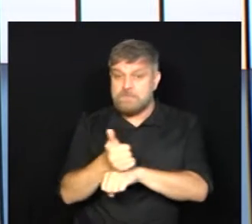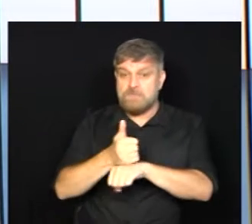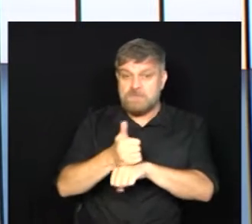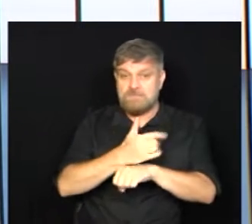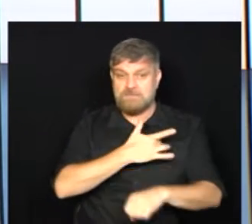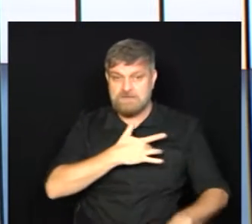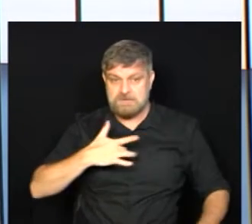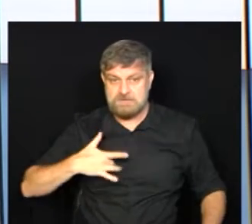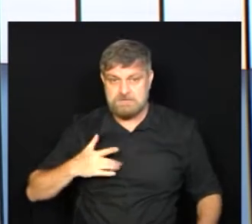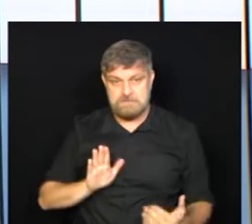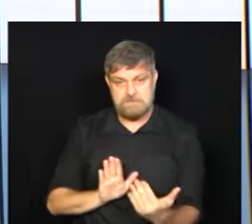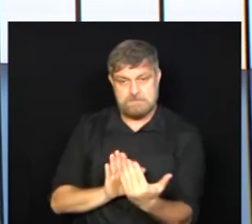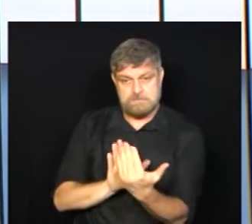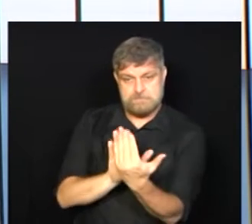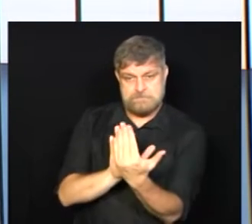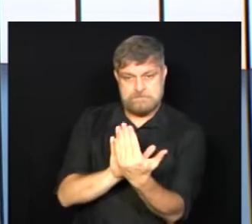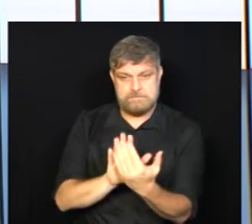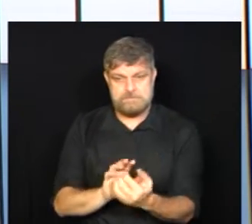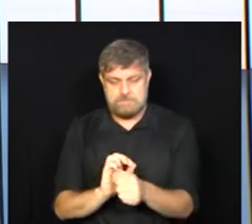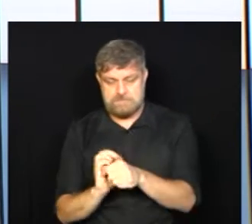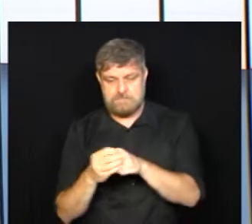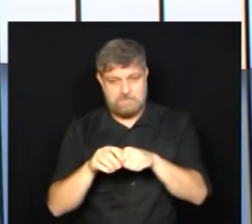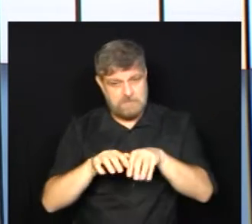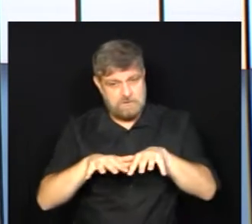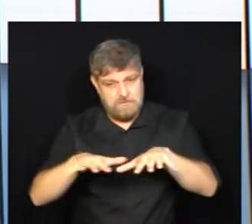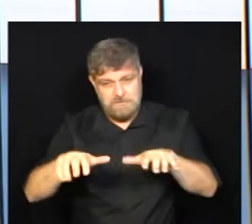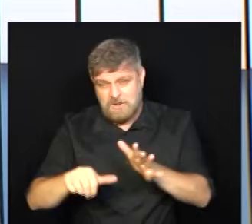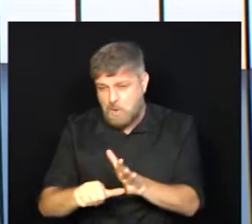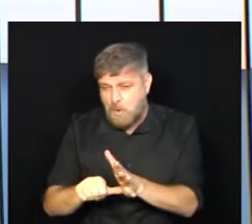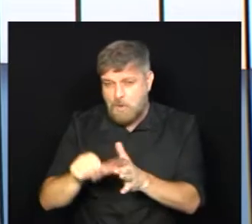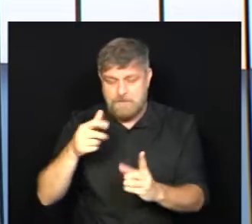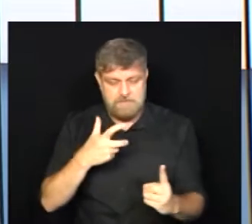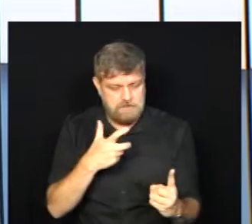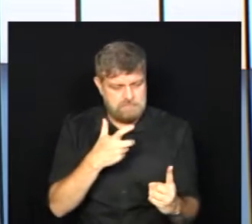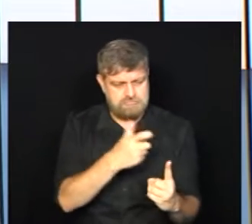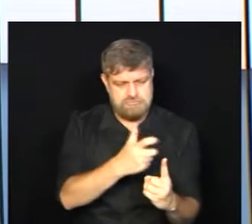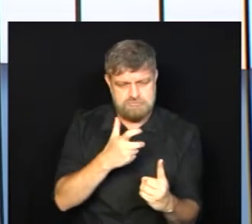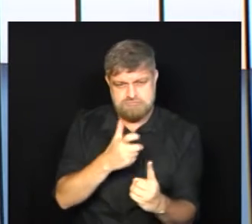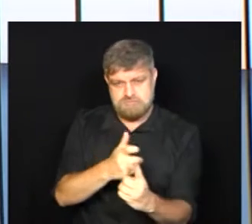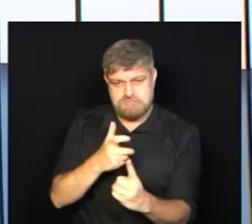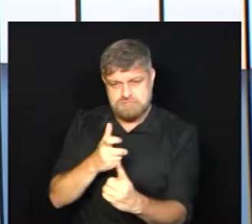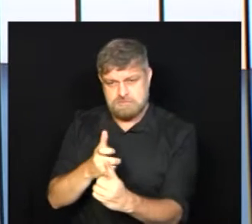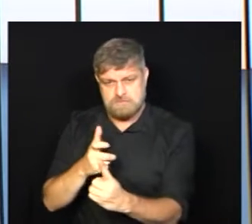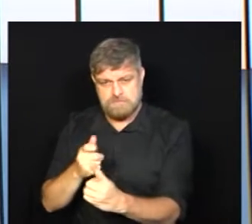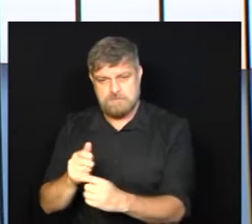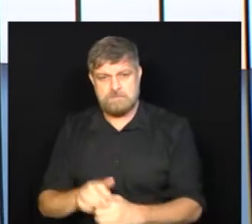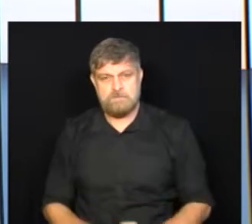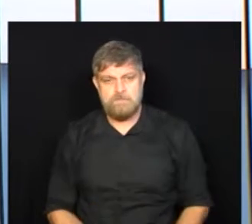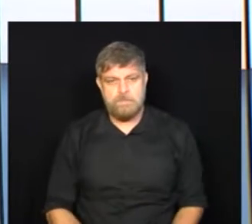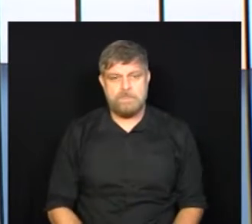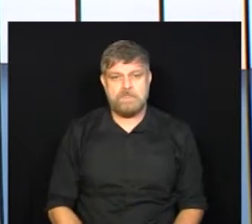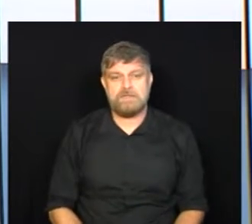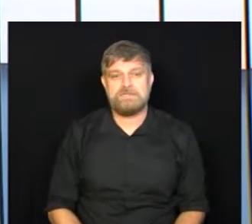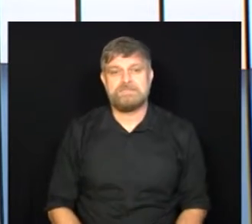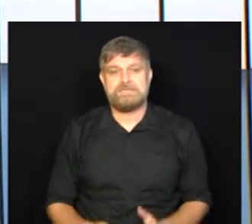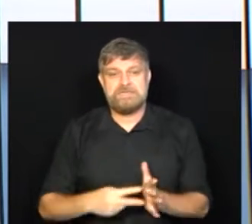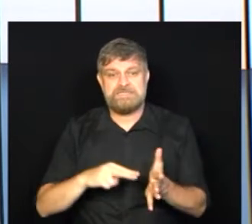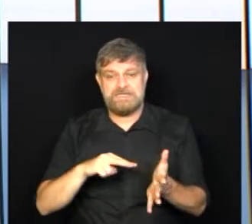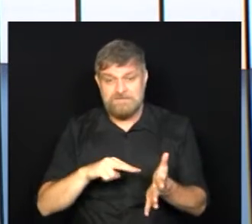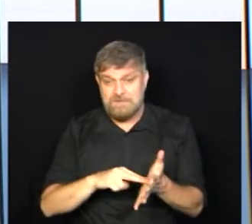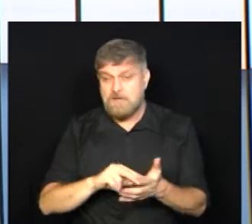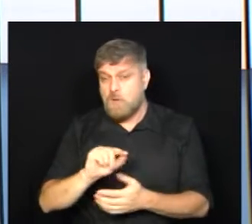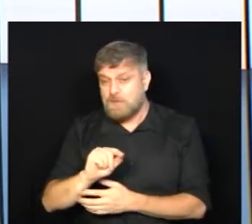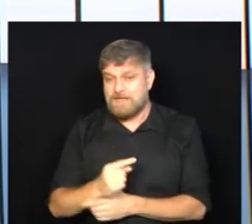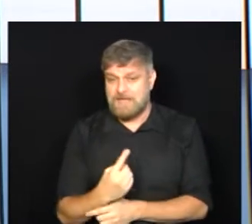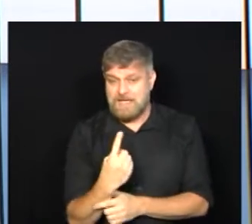saúde na linha de frente de combate à Covid serão os primeiros a tomar a vacina aqui em Campinas. Isso representa cerca